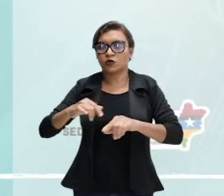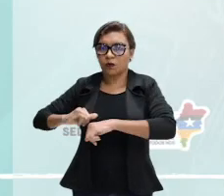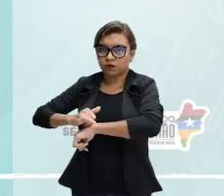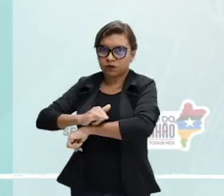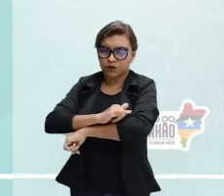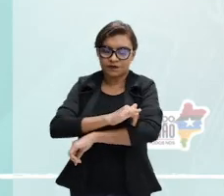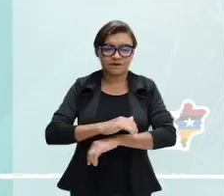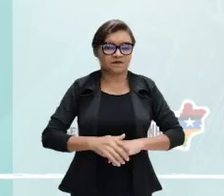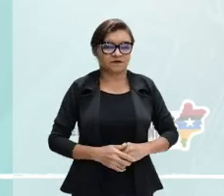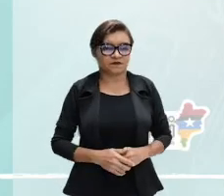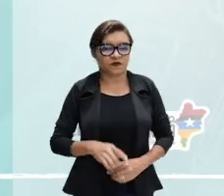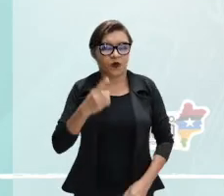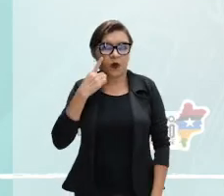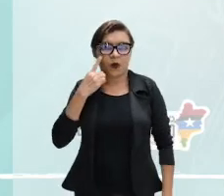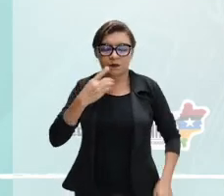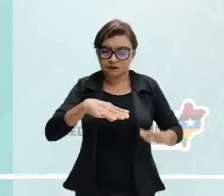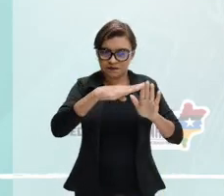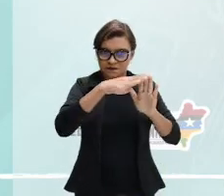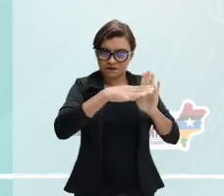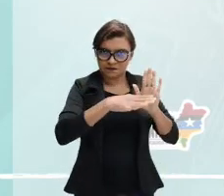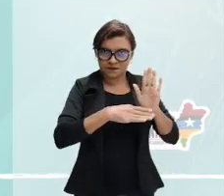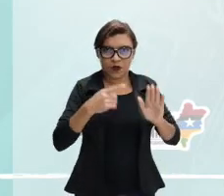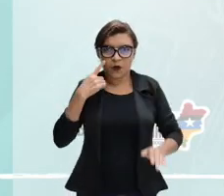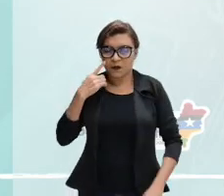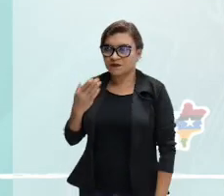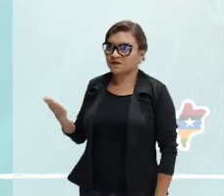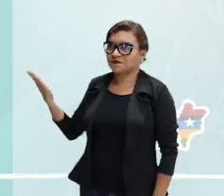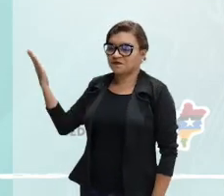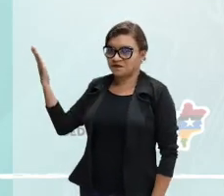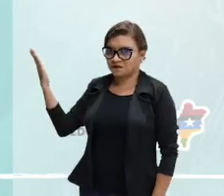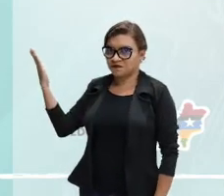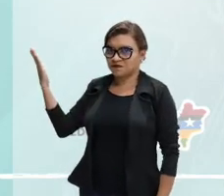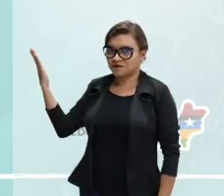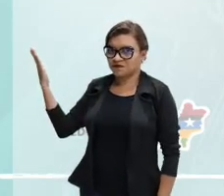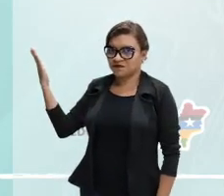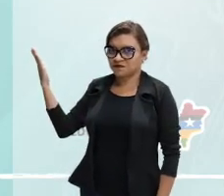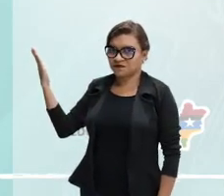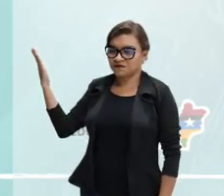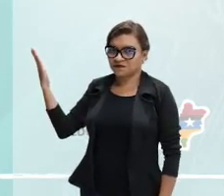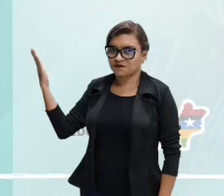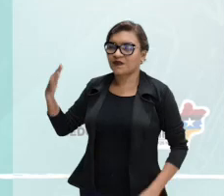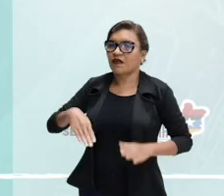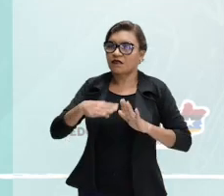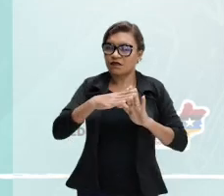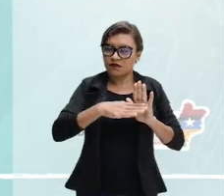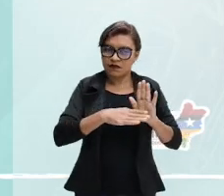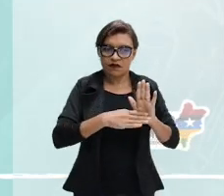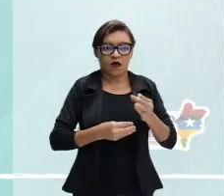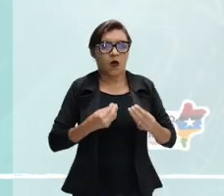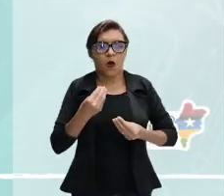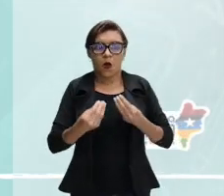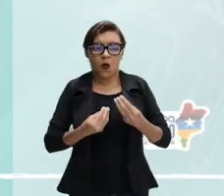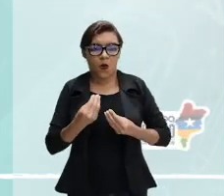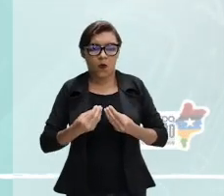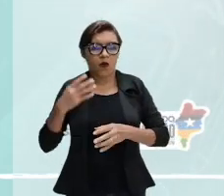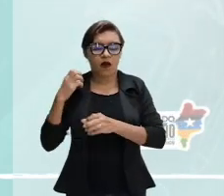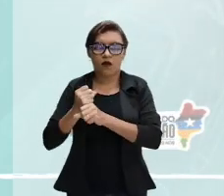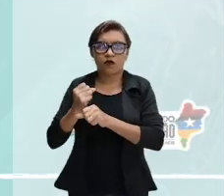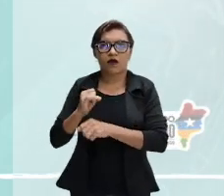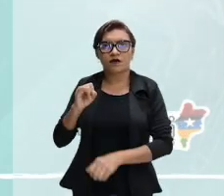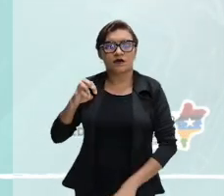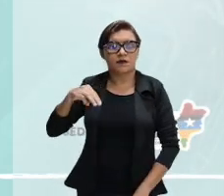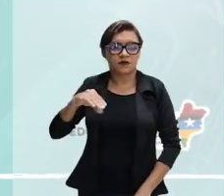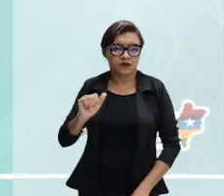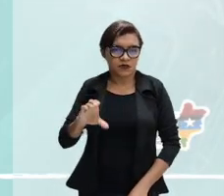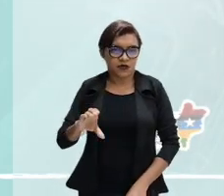da seguinte forma. Primeiro tópico, o que é IMC? Como calcular o IMC? Coloquei uma tabela de